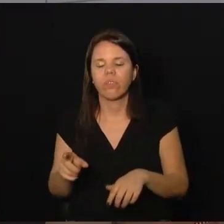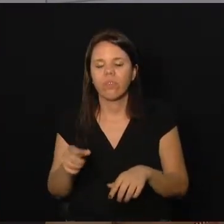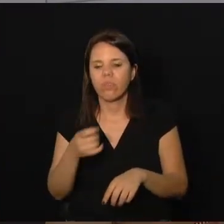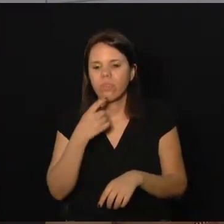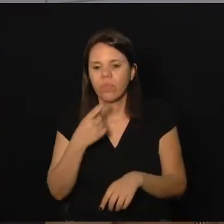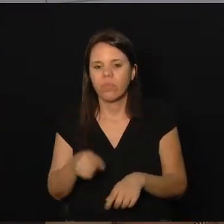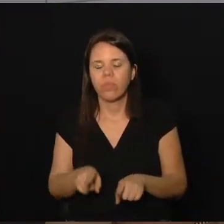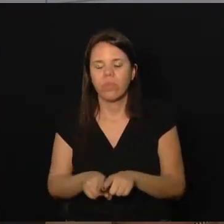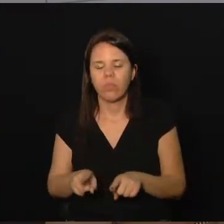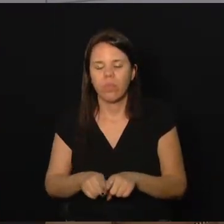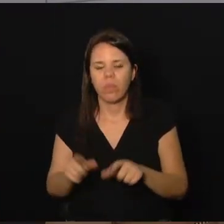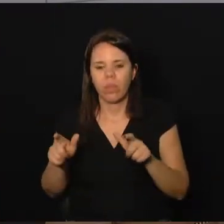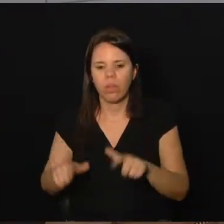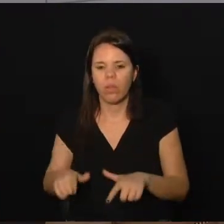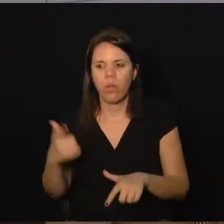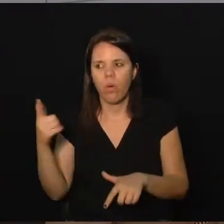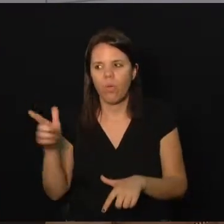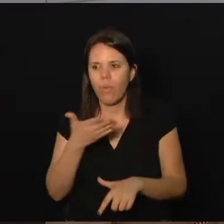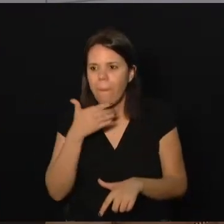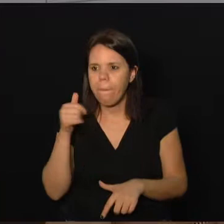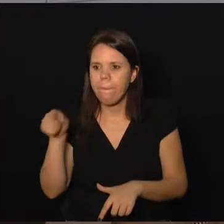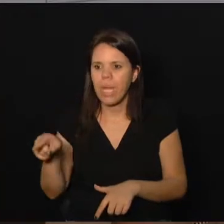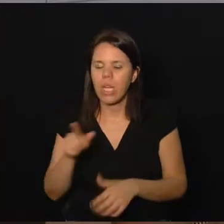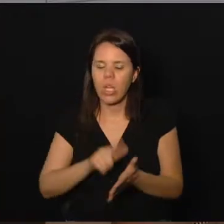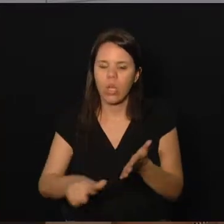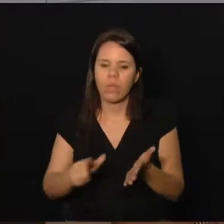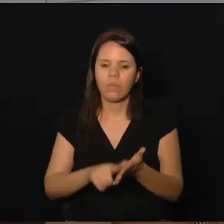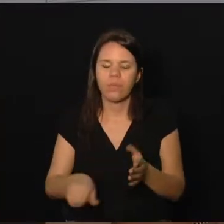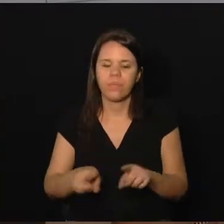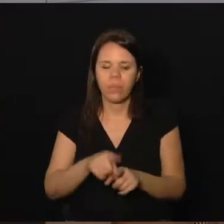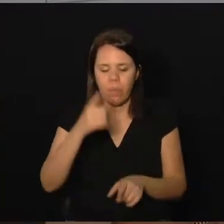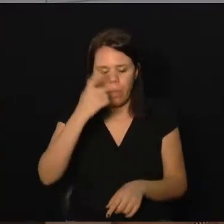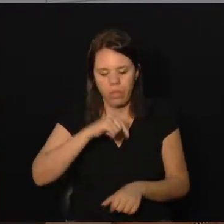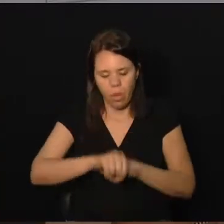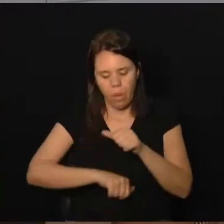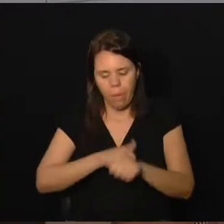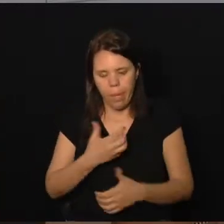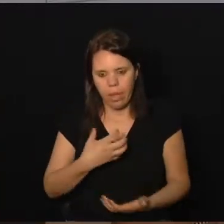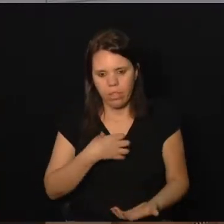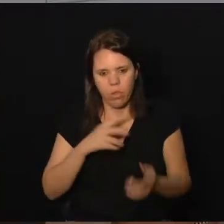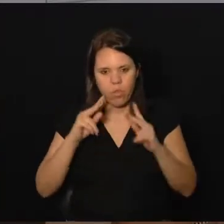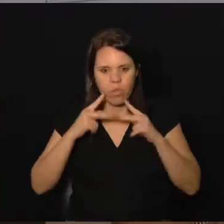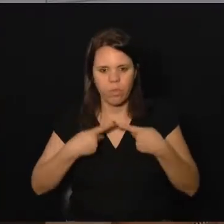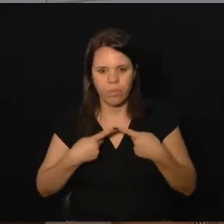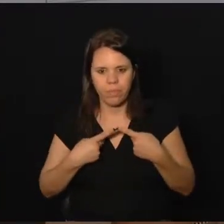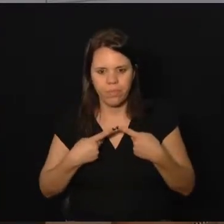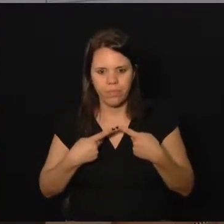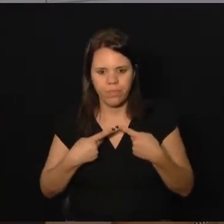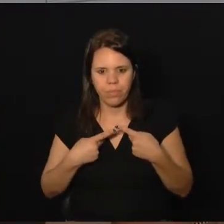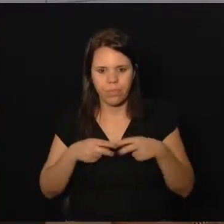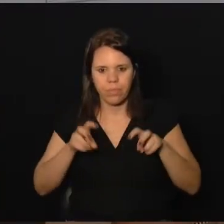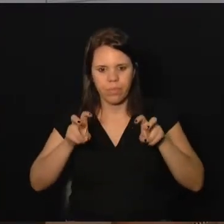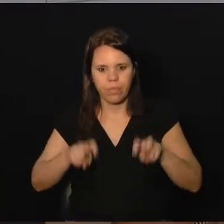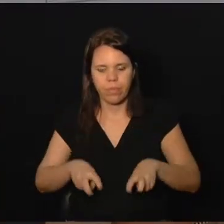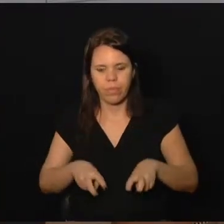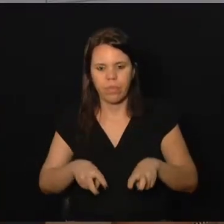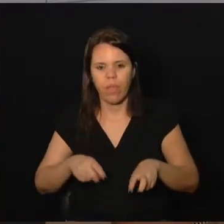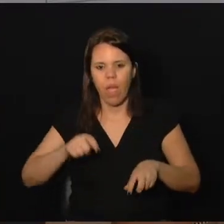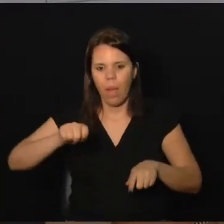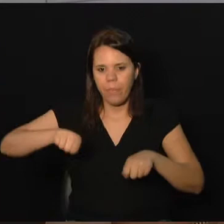ficam, já vai ter outra melhora. Ele vai ter uma questão humana, né, a questão de sentar,